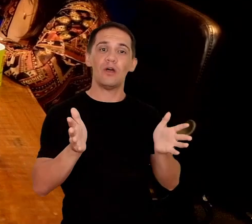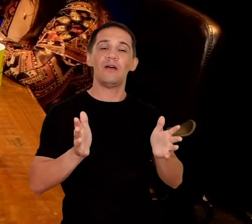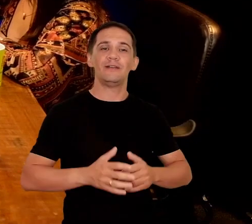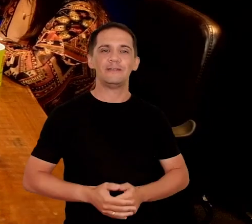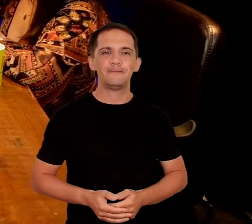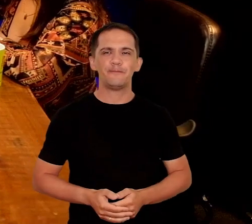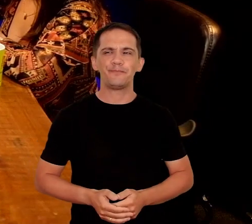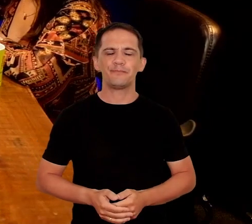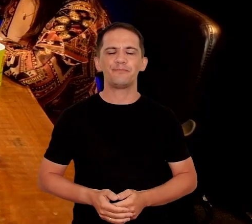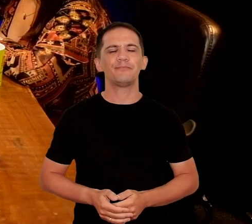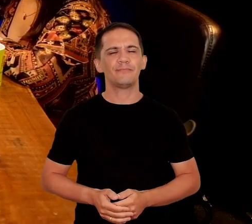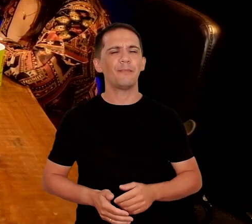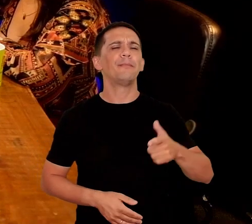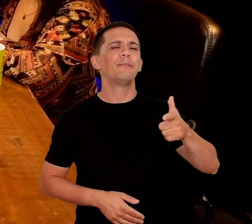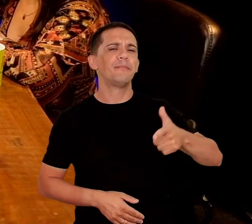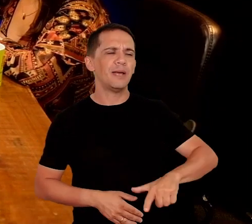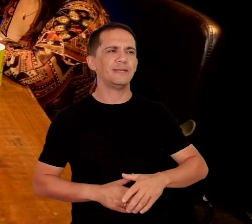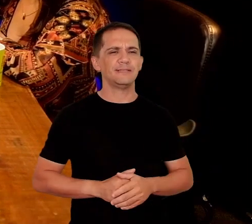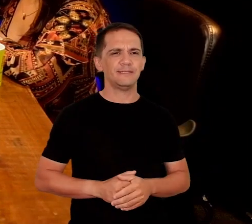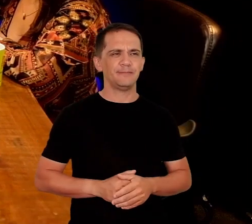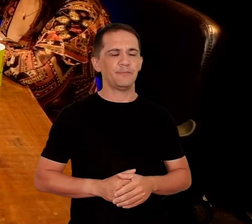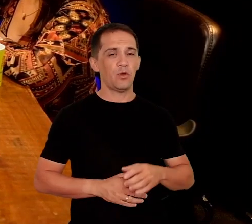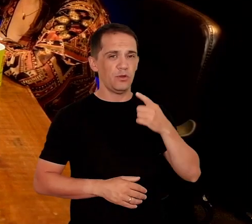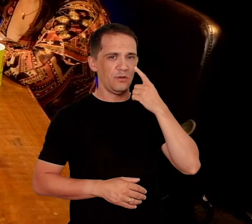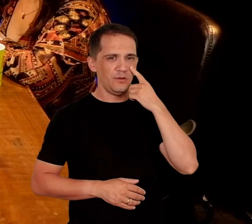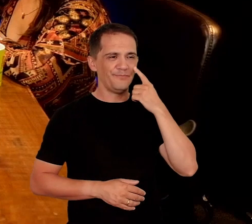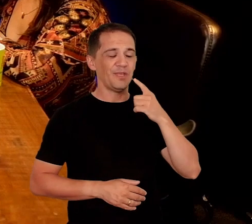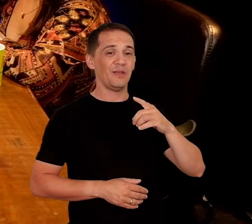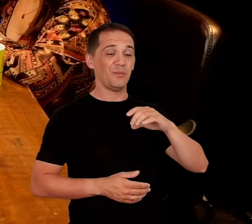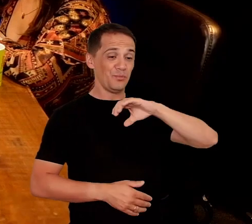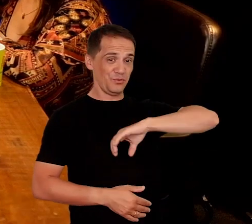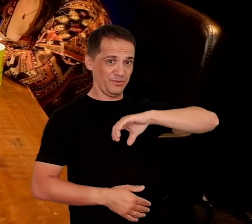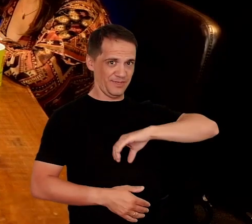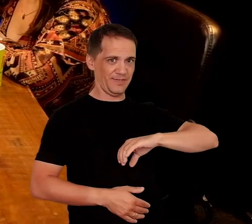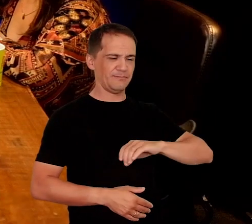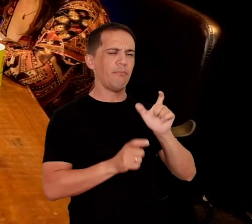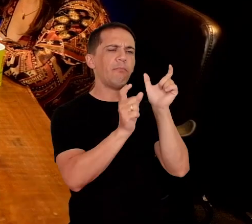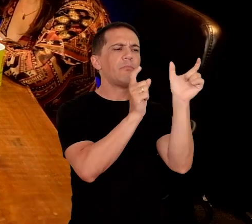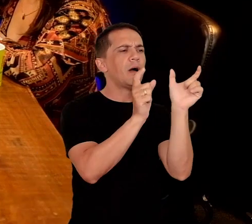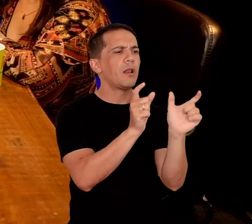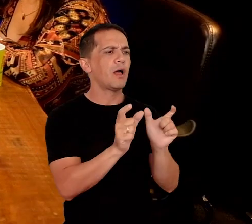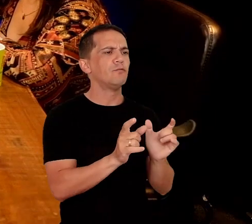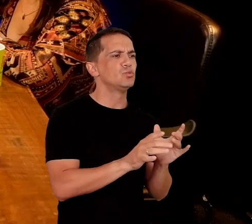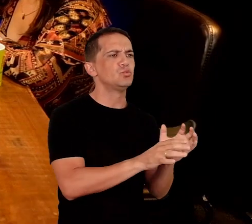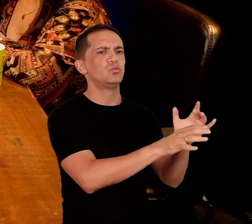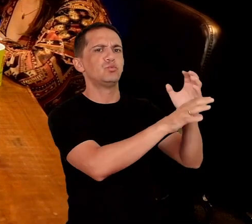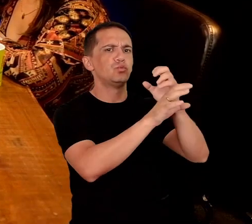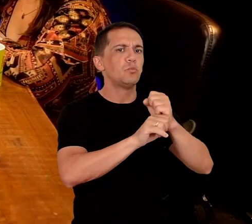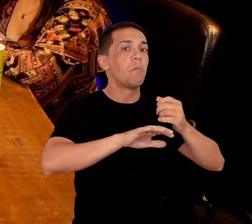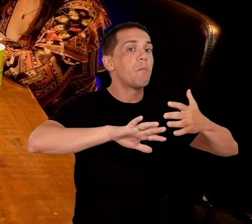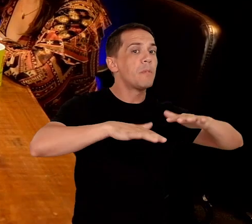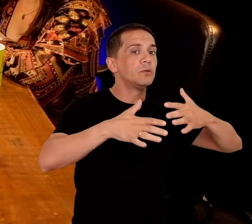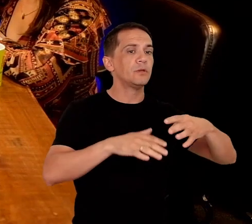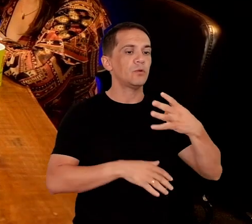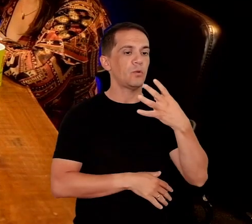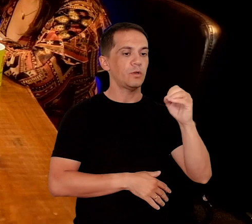gente também. Sim. E a gente tem uma grande defasagem, assim, também de sinais, porque em português calcula-se, assim, que existam